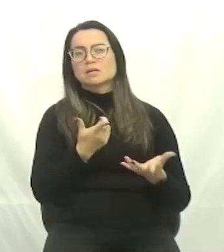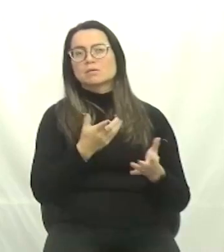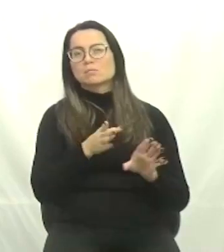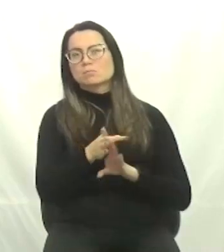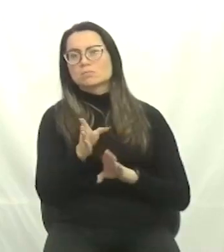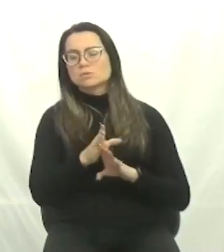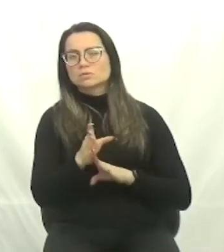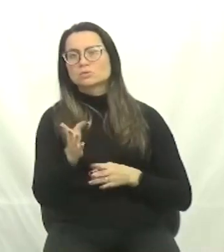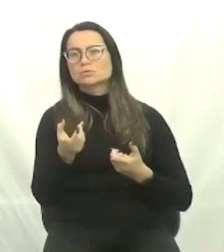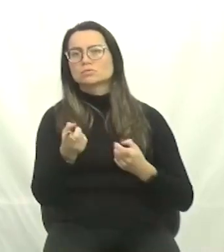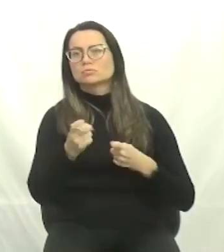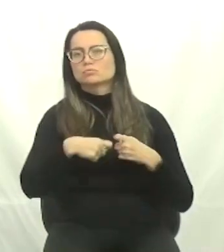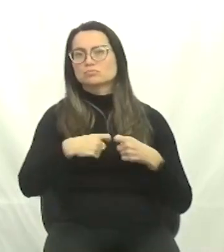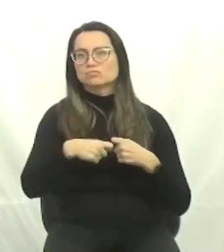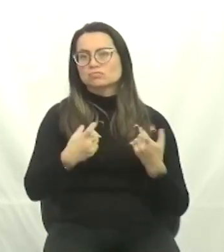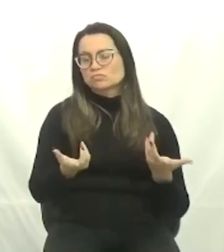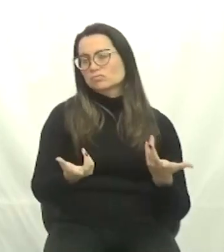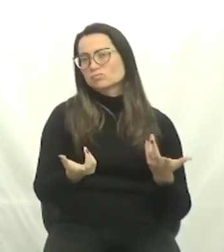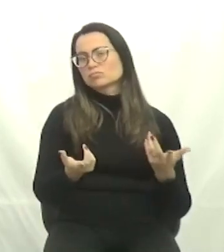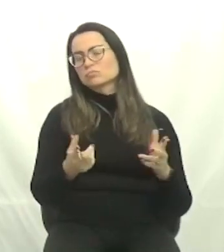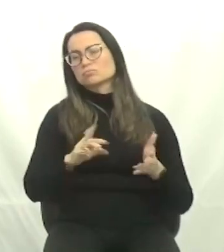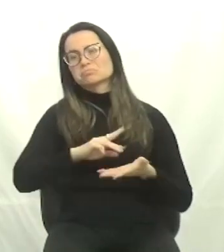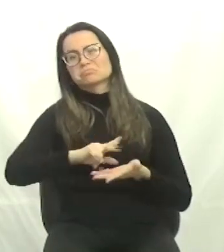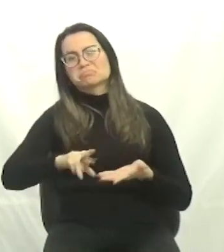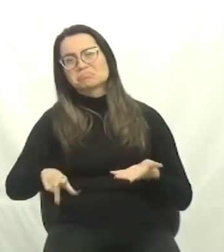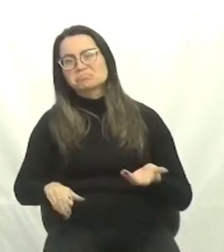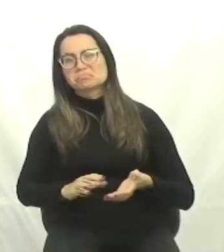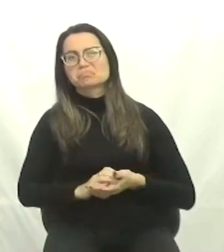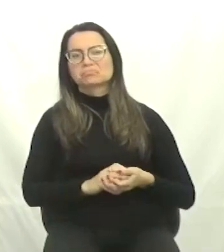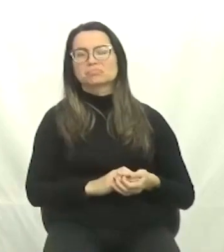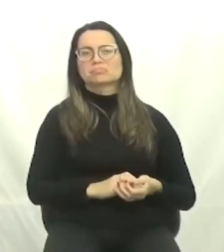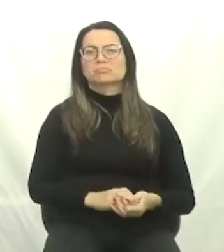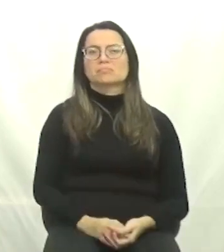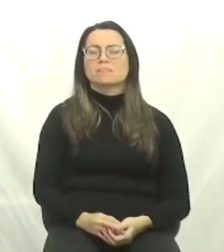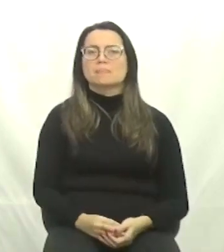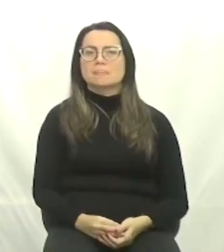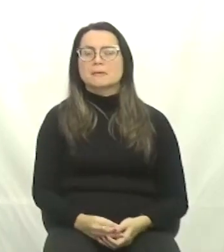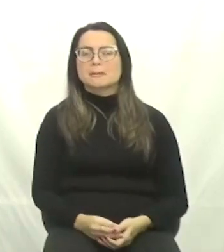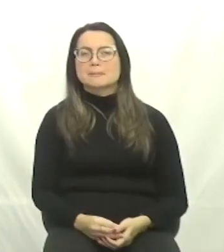A palavra à autora do requerimento, vereadora Giovana Vitor Mondado.